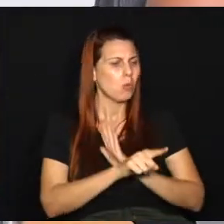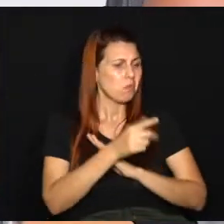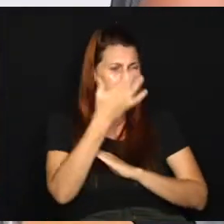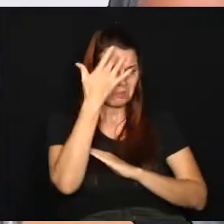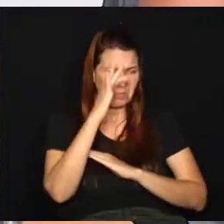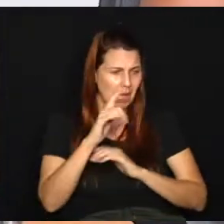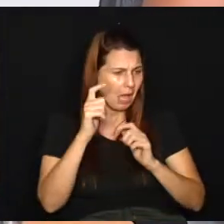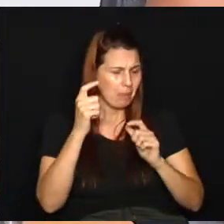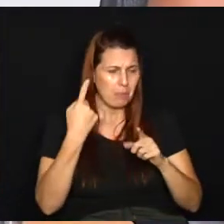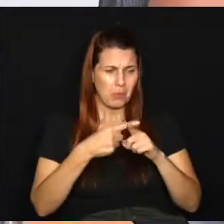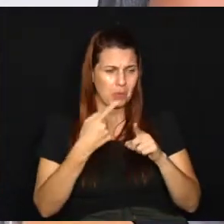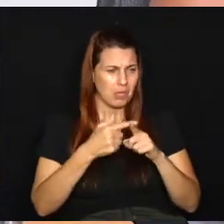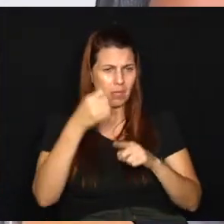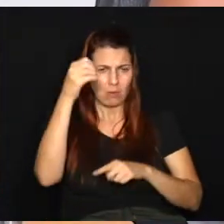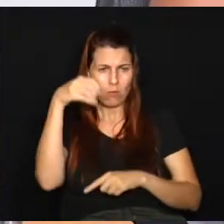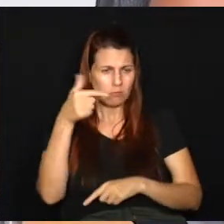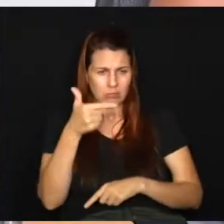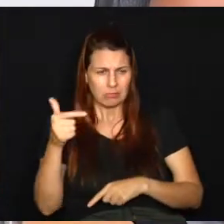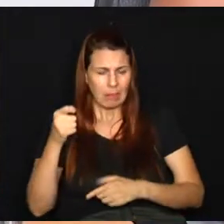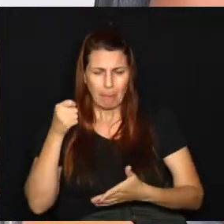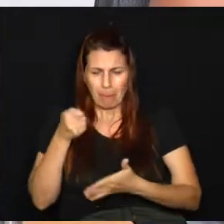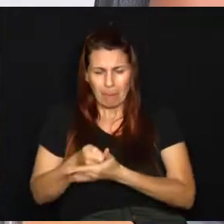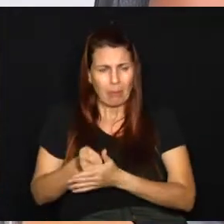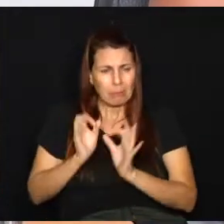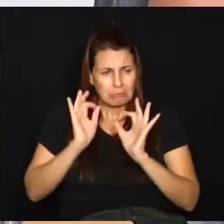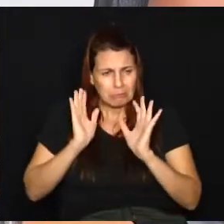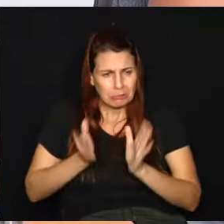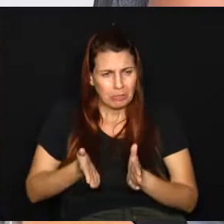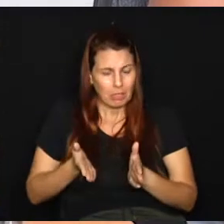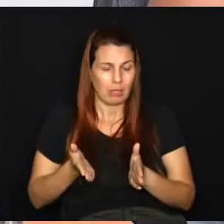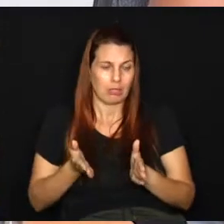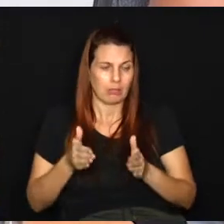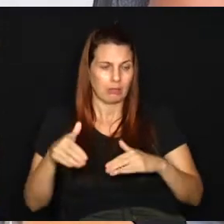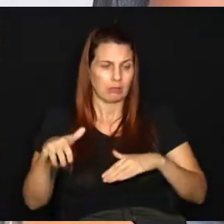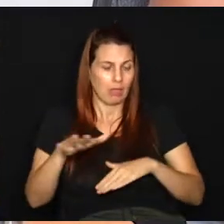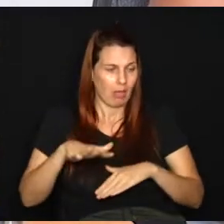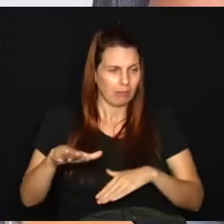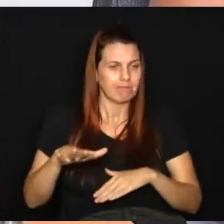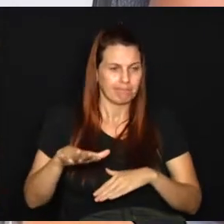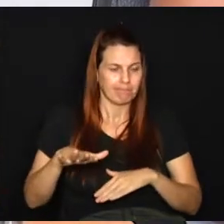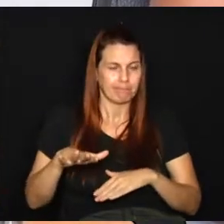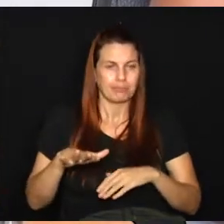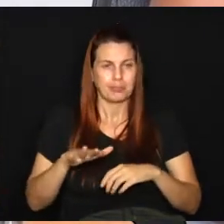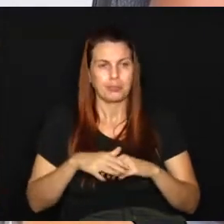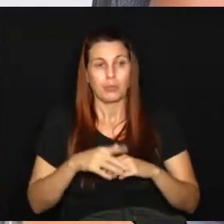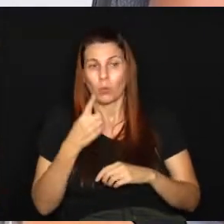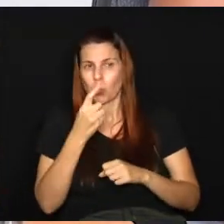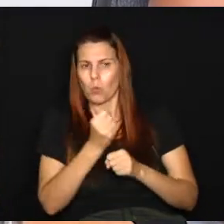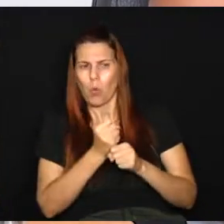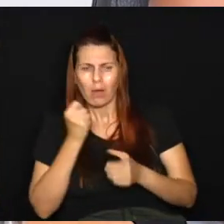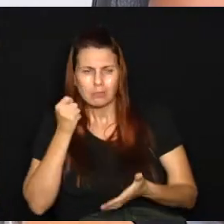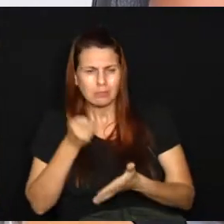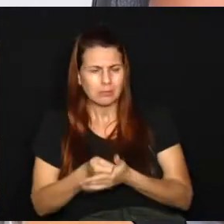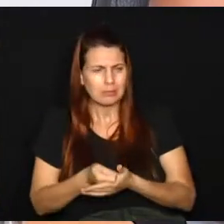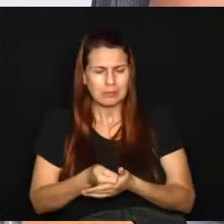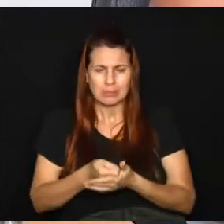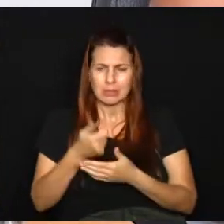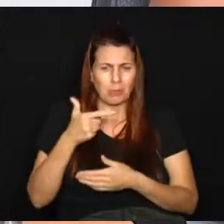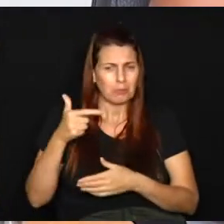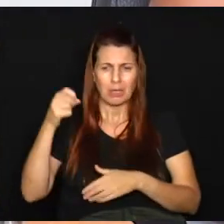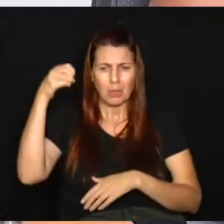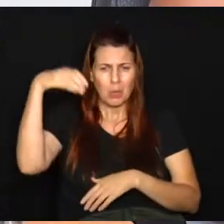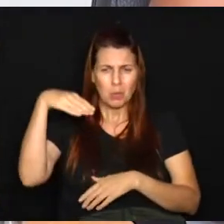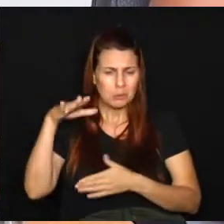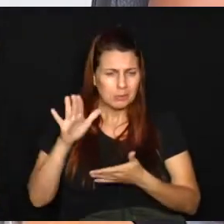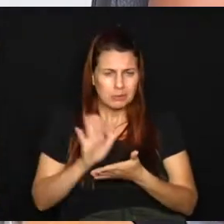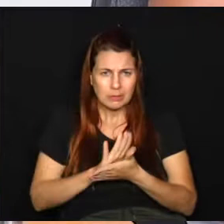pago o dinheiro da iluminação pública na nossa área. E ainda já tem 1 ano que foi pago e nós ainda não temos